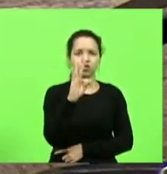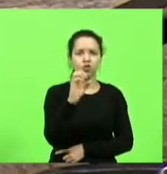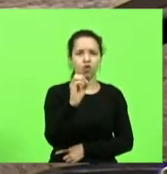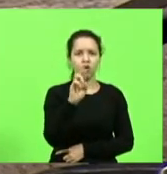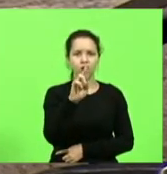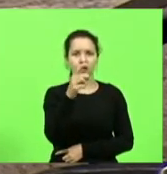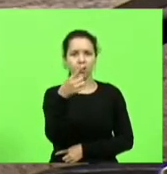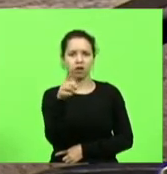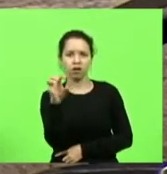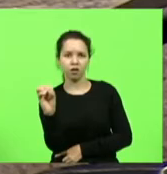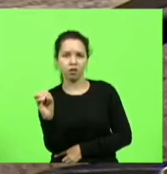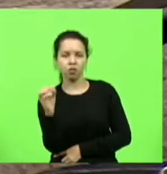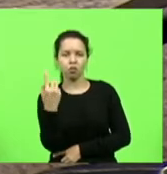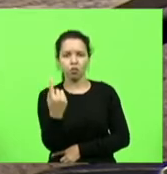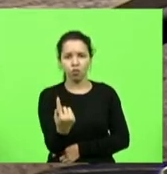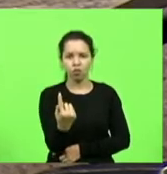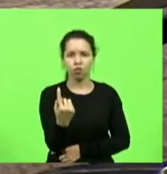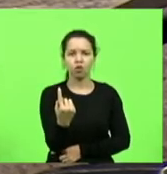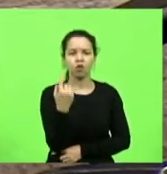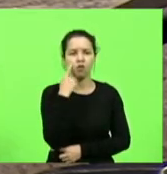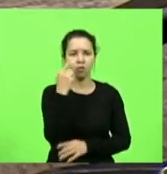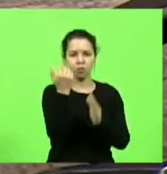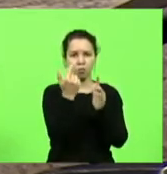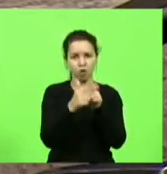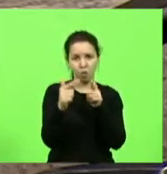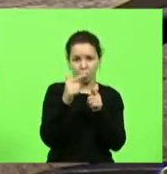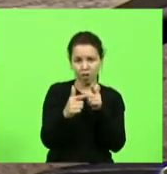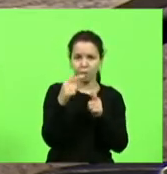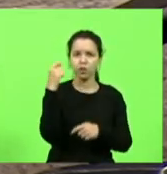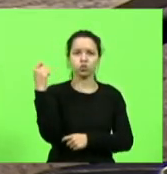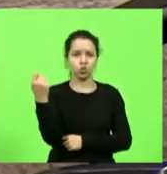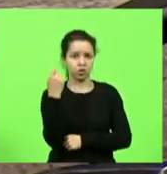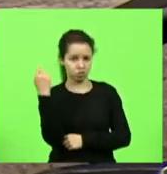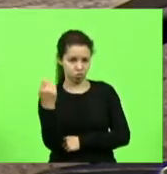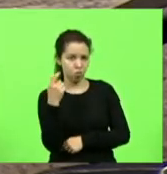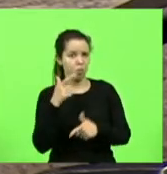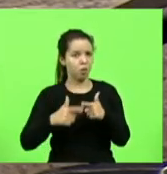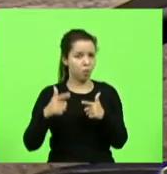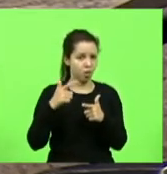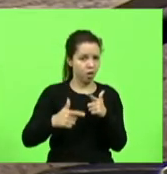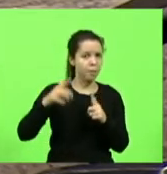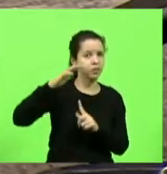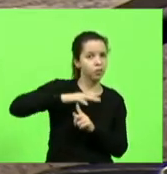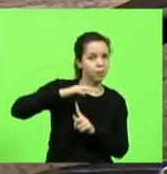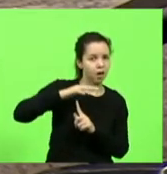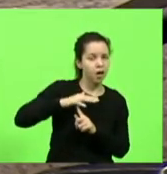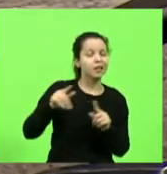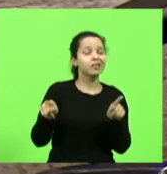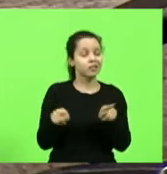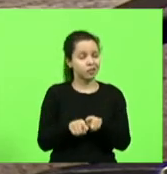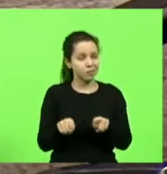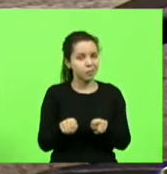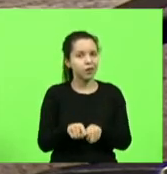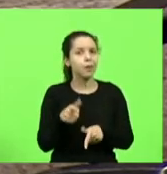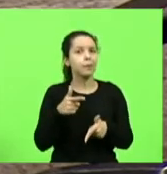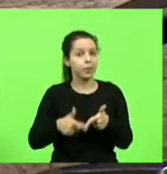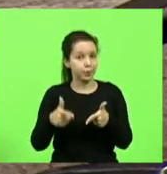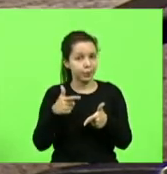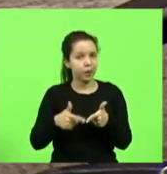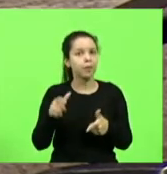muito bem que o problema do Rio Grande do Sul, o problema do Paraná, também vai ser problema de Santa